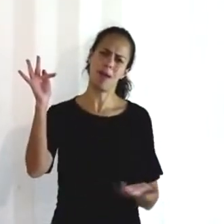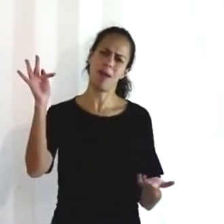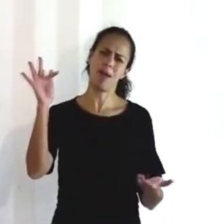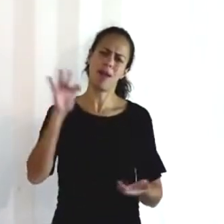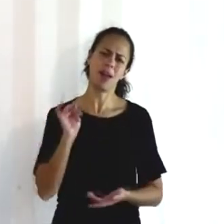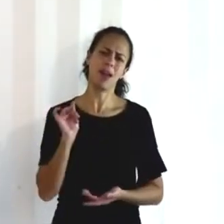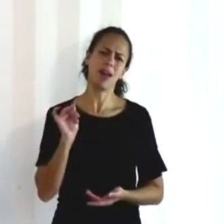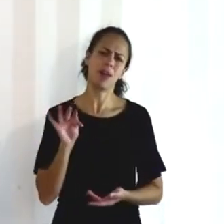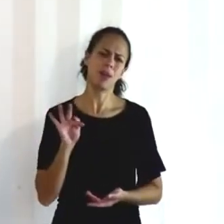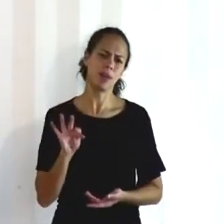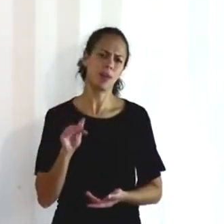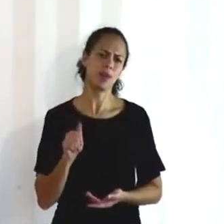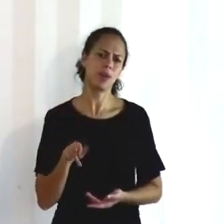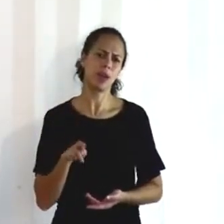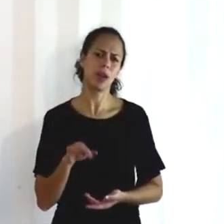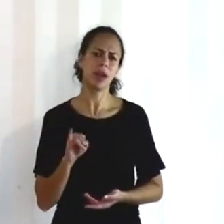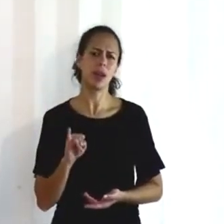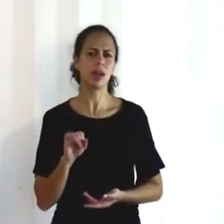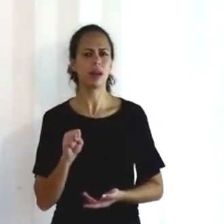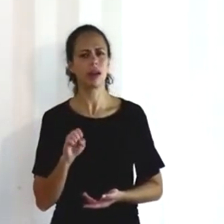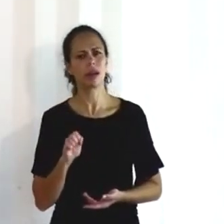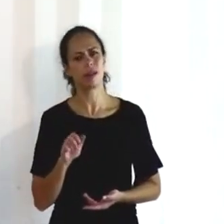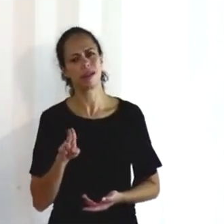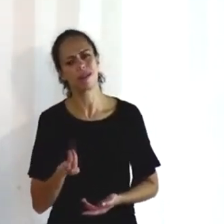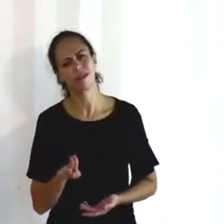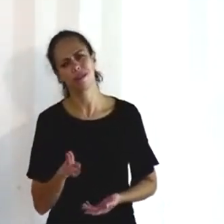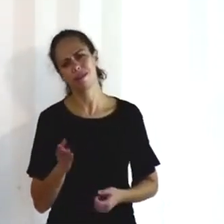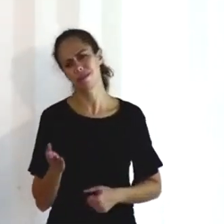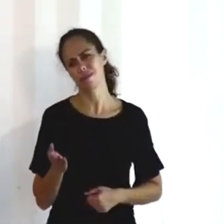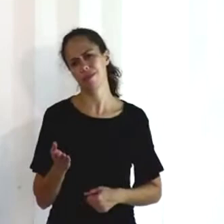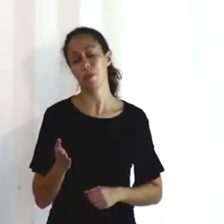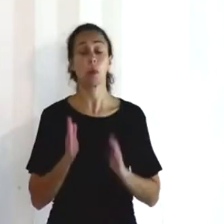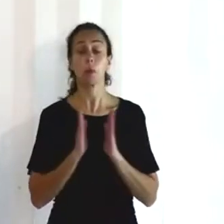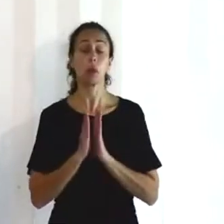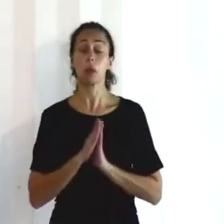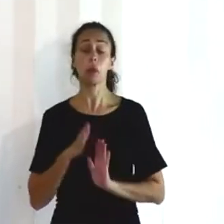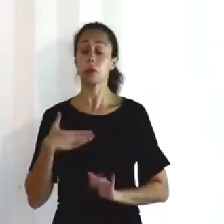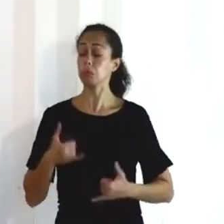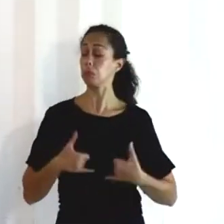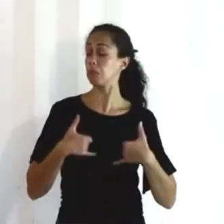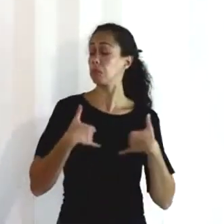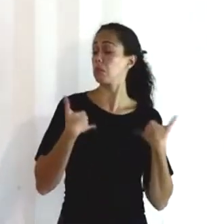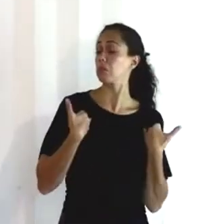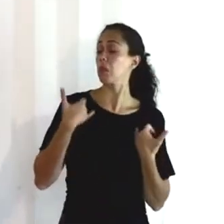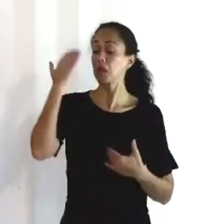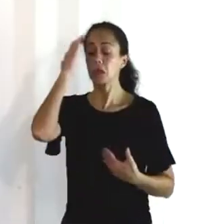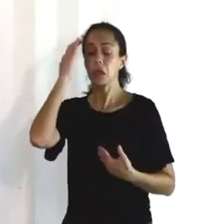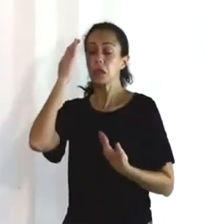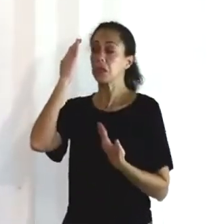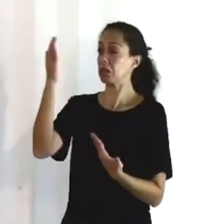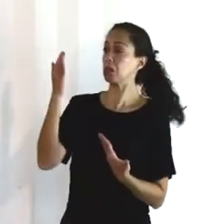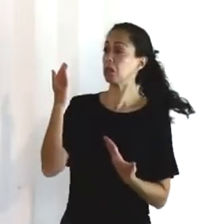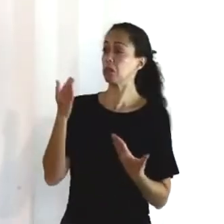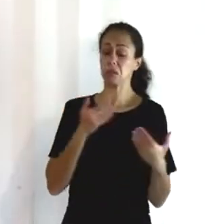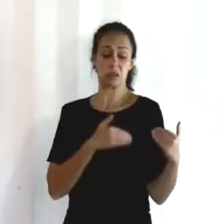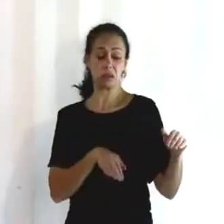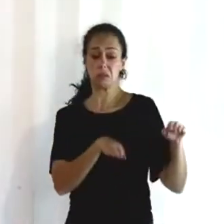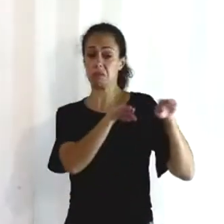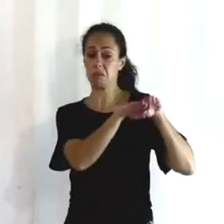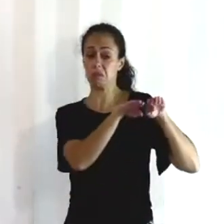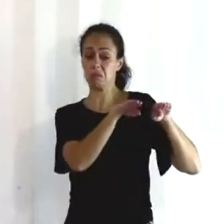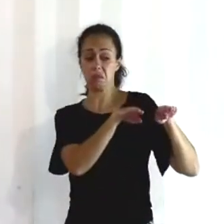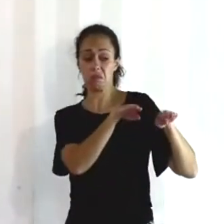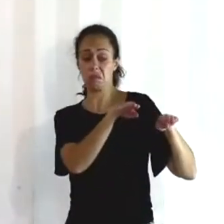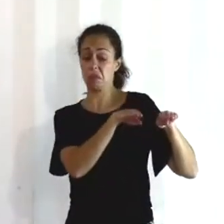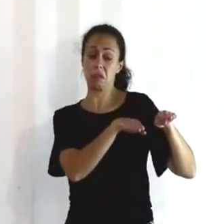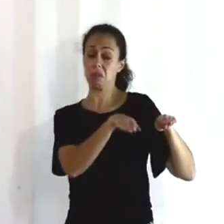uma relação boa contigo. O Senhor me perdoa, eu obedeço à lei, o Senhor me ama. Graças a Deus eu não sou como um desses publicanos. Essa é